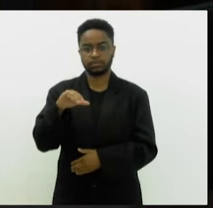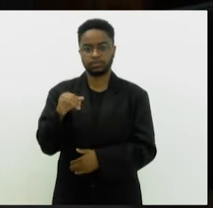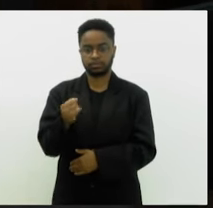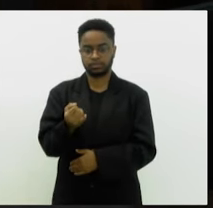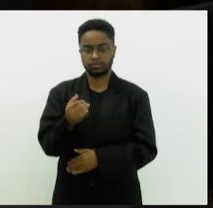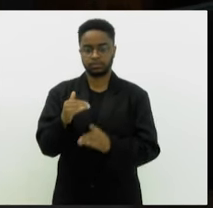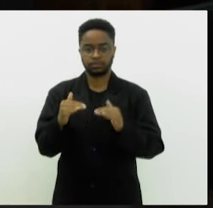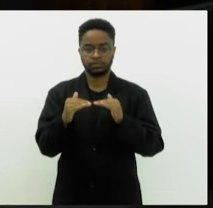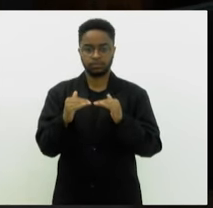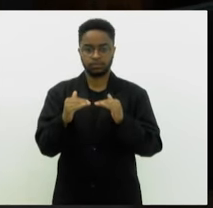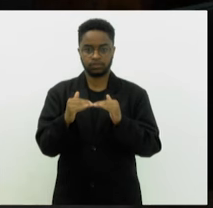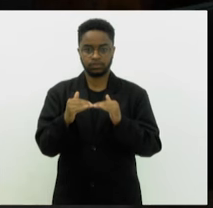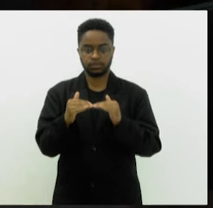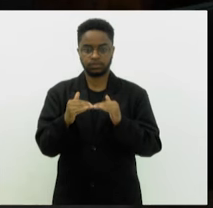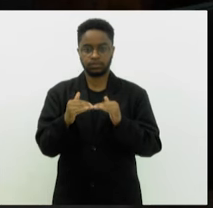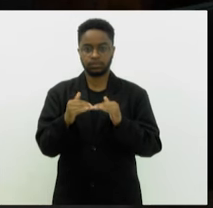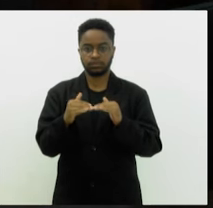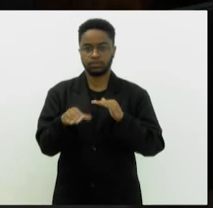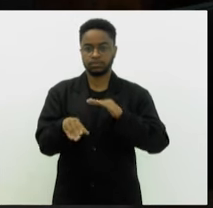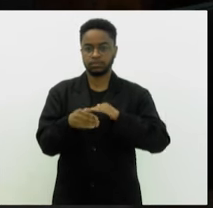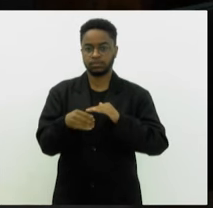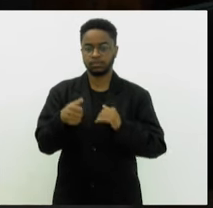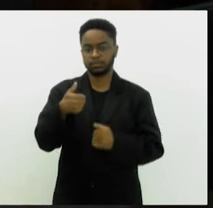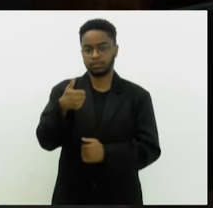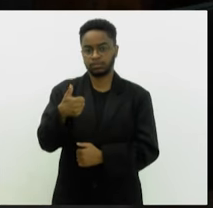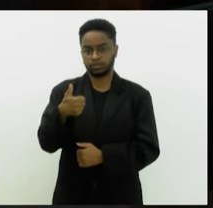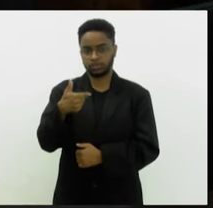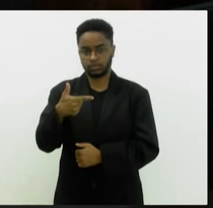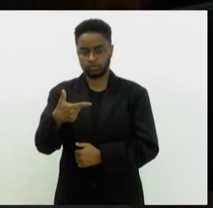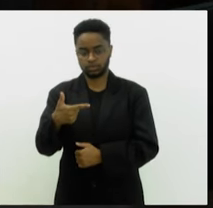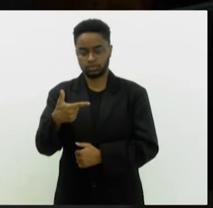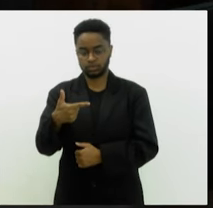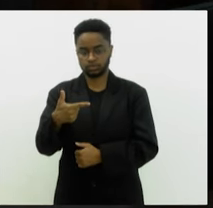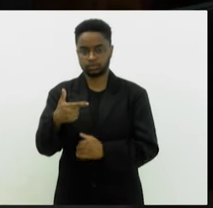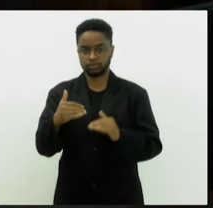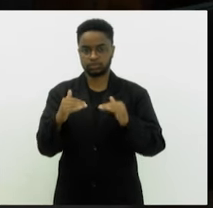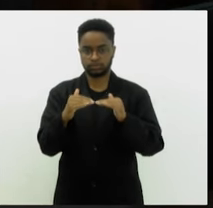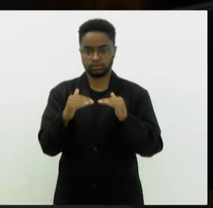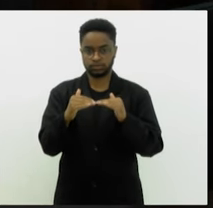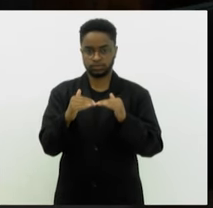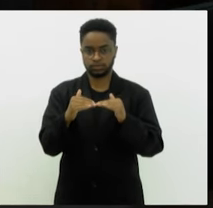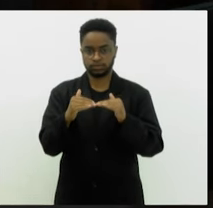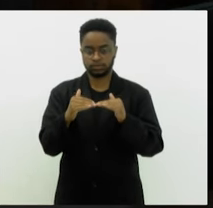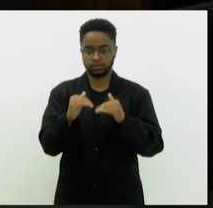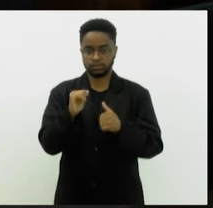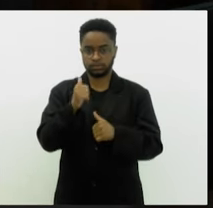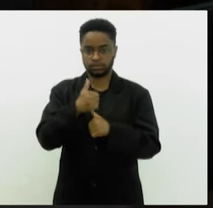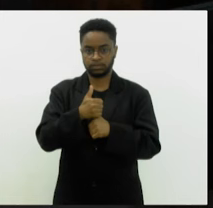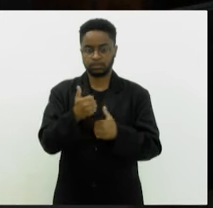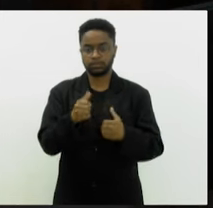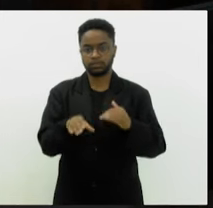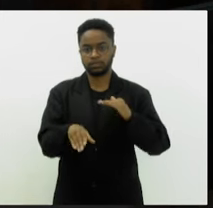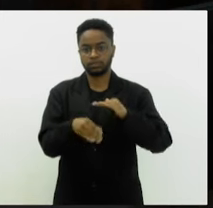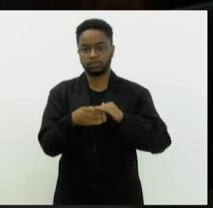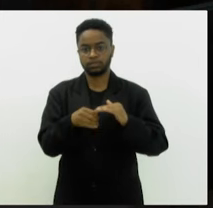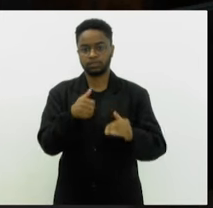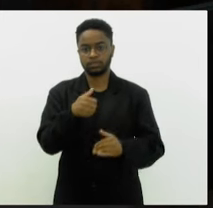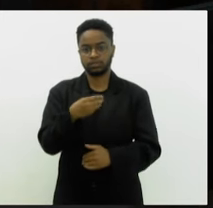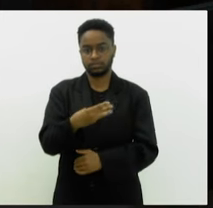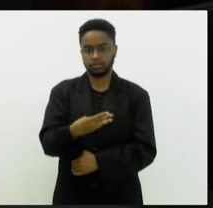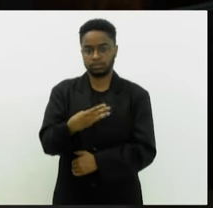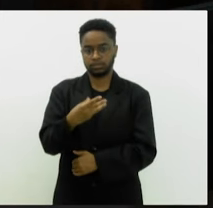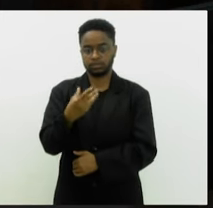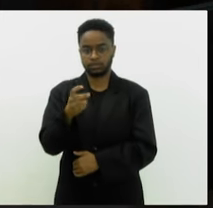Justiça, favorável. As emendas número 1 e 2, favorável com a subemenda. As emendas 3